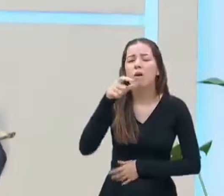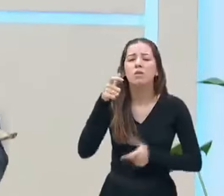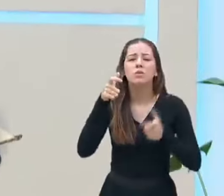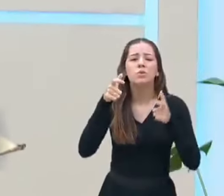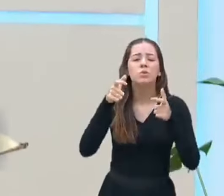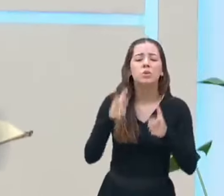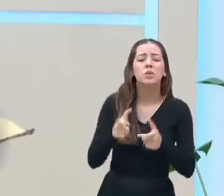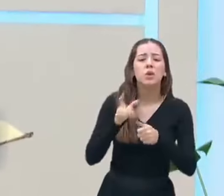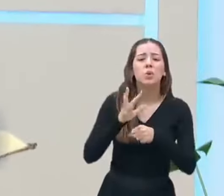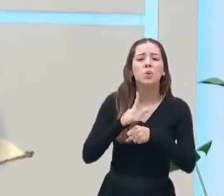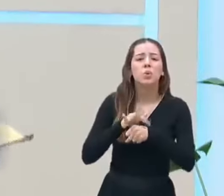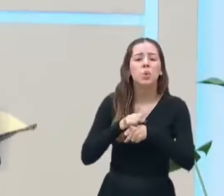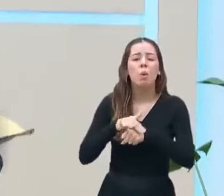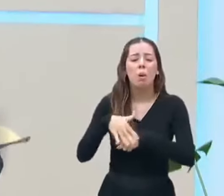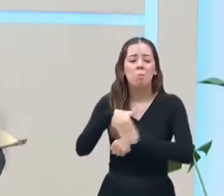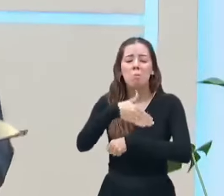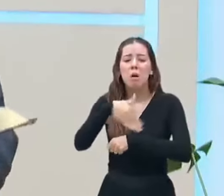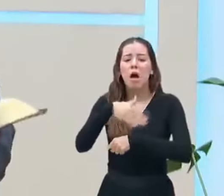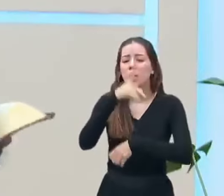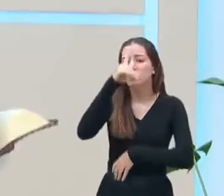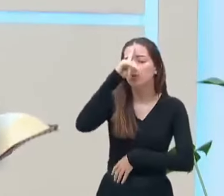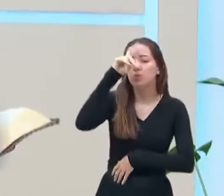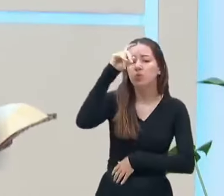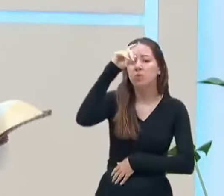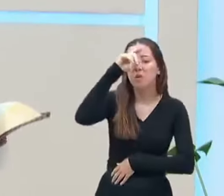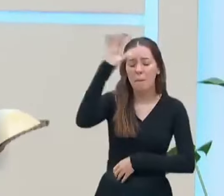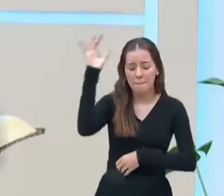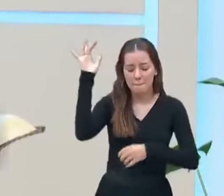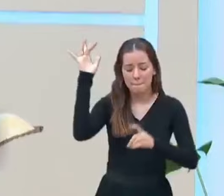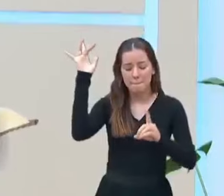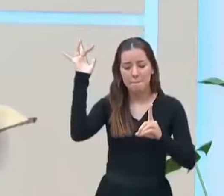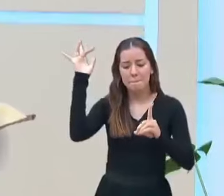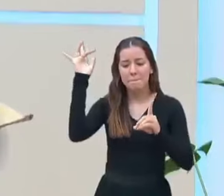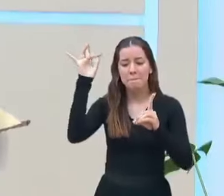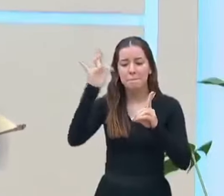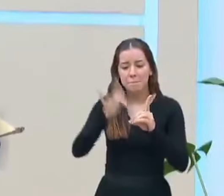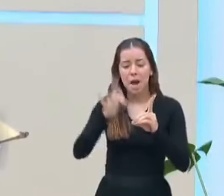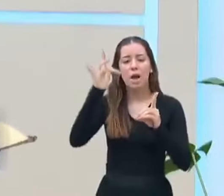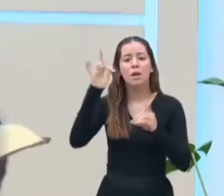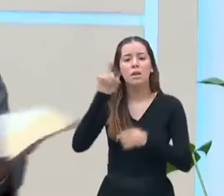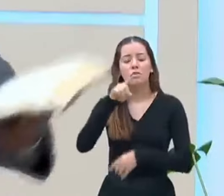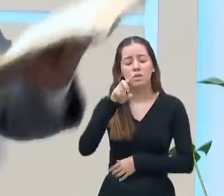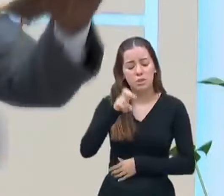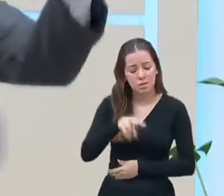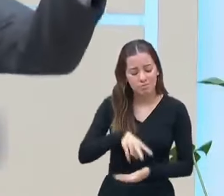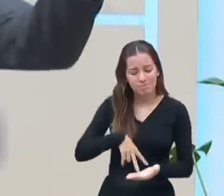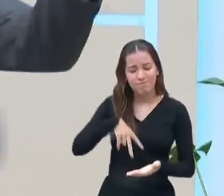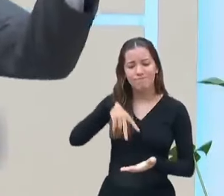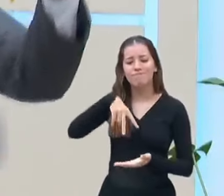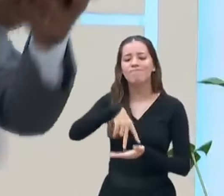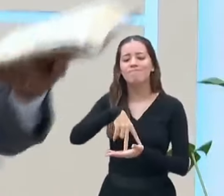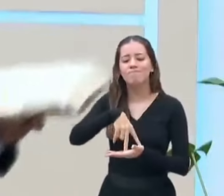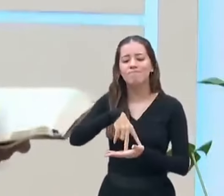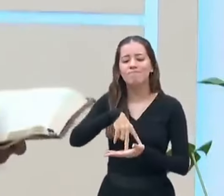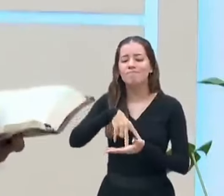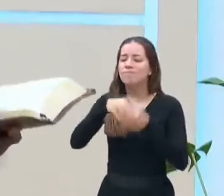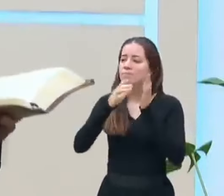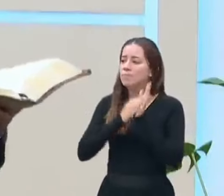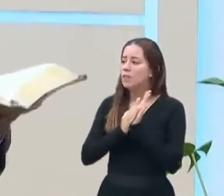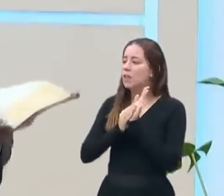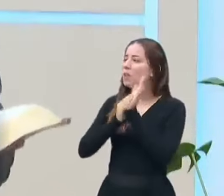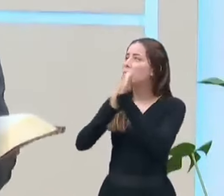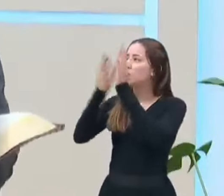enfermaria, nesse corredor do hospital, e tocar e você se levantar. Levanta as mãos nesta noite,